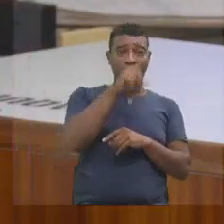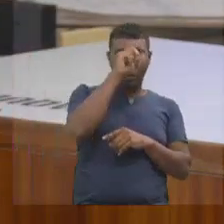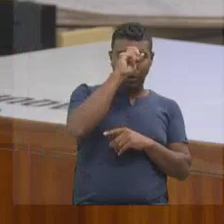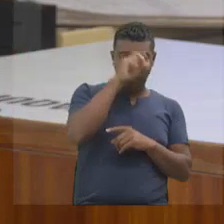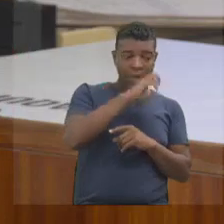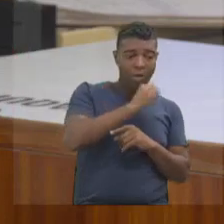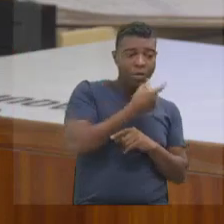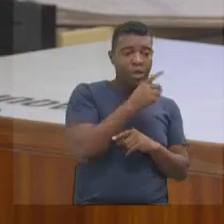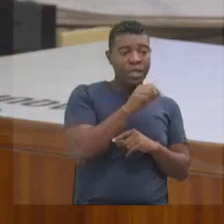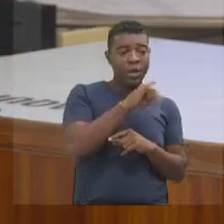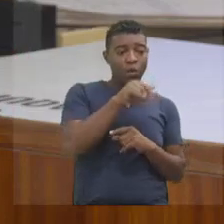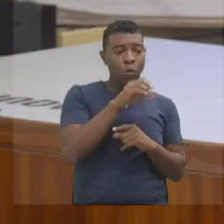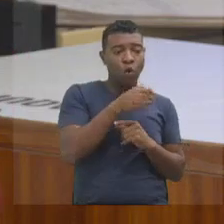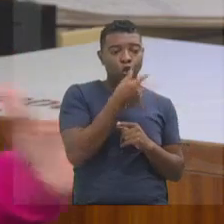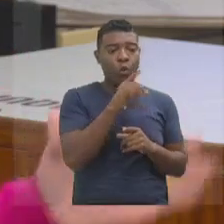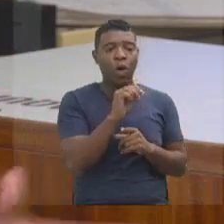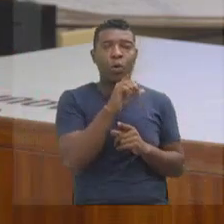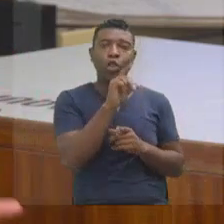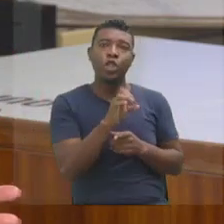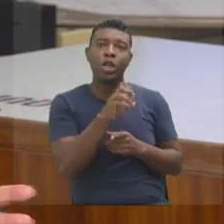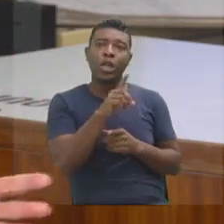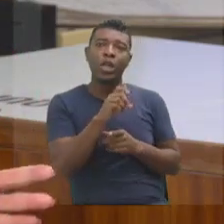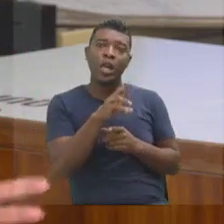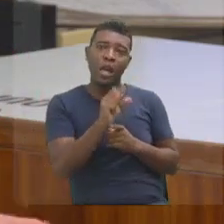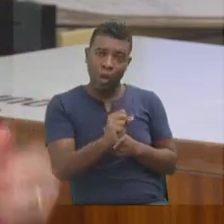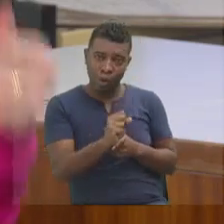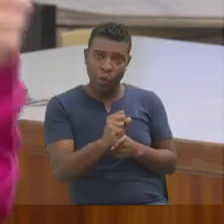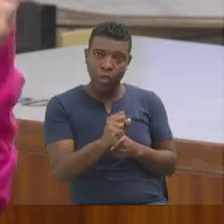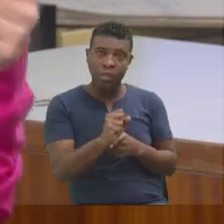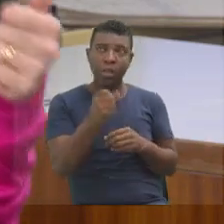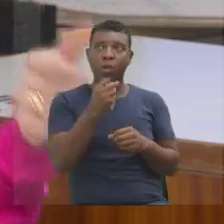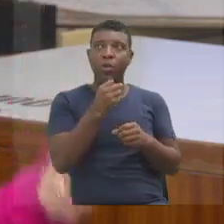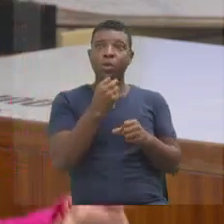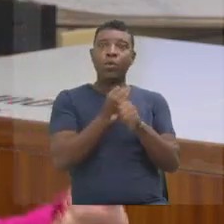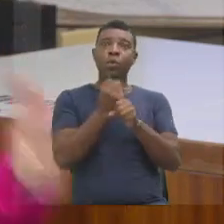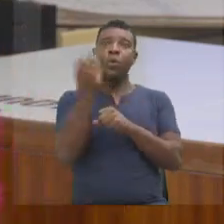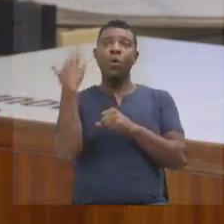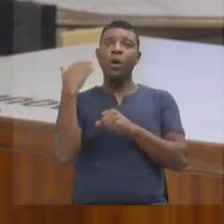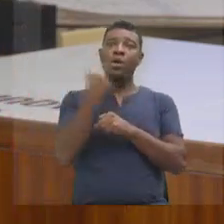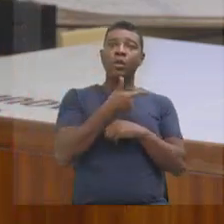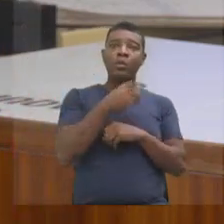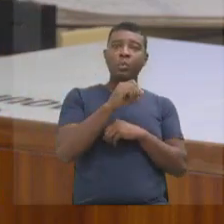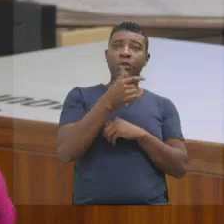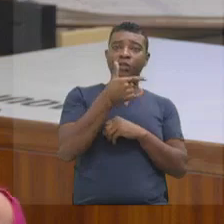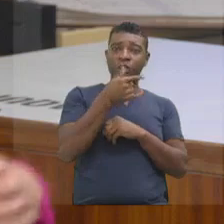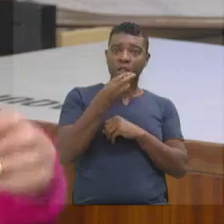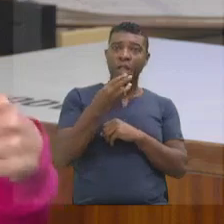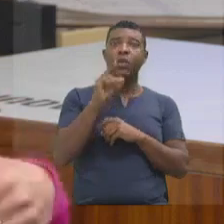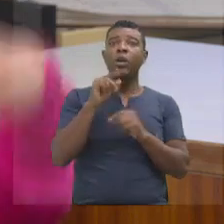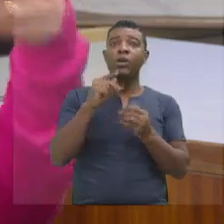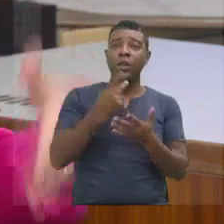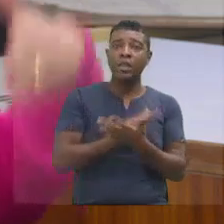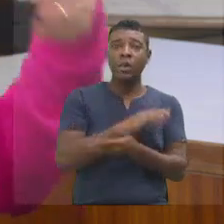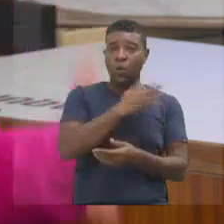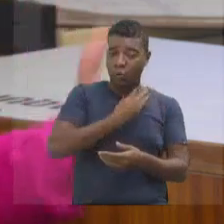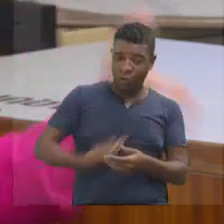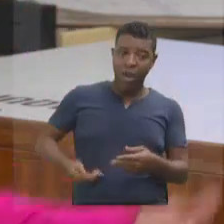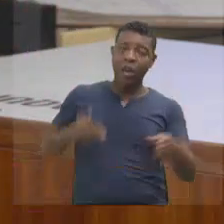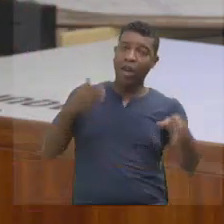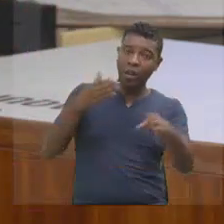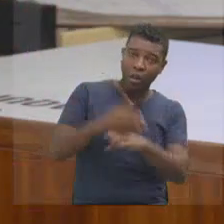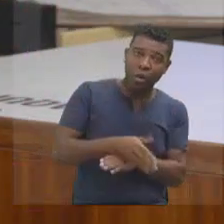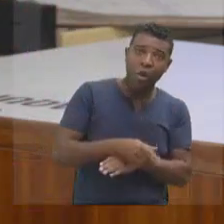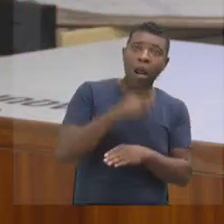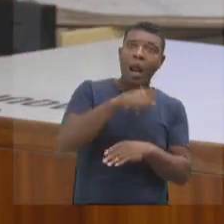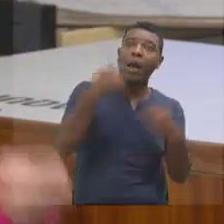2013 passou por um período de colapso completo Ministério Público precisou intervir o governo do estado teve que derramar